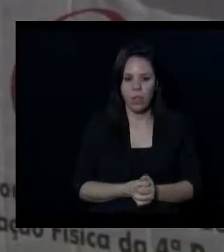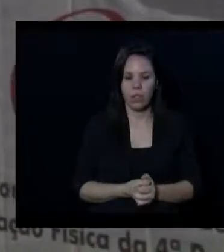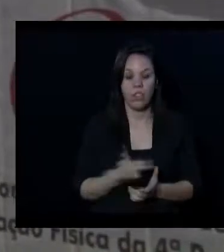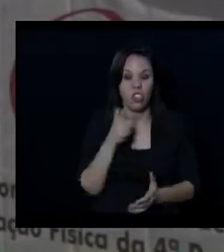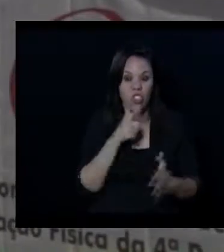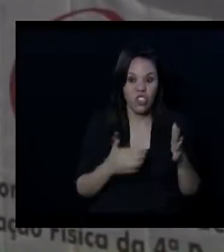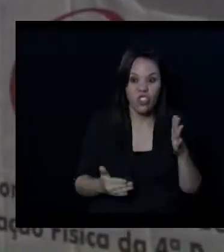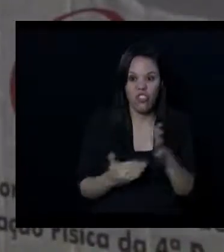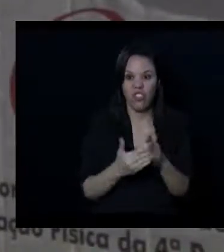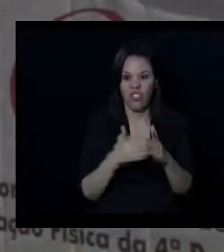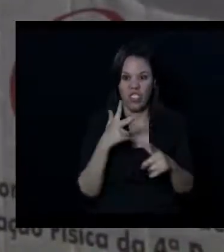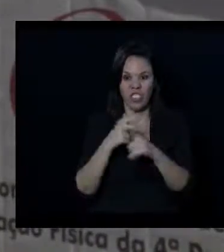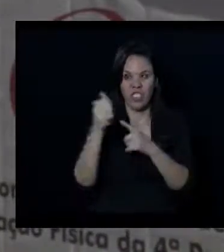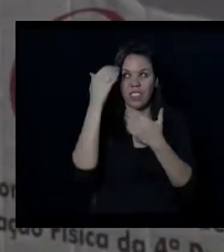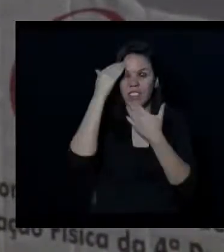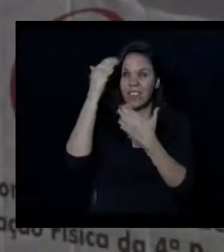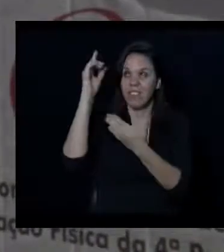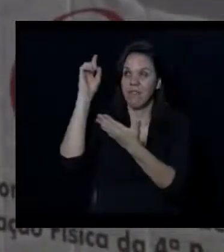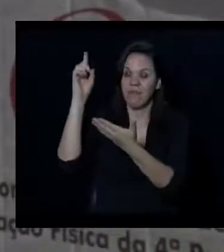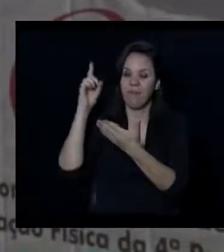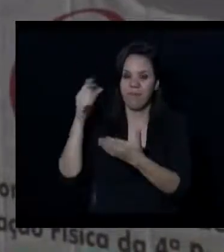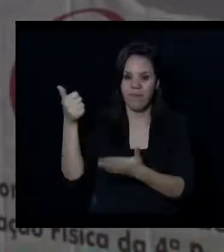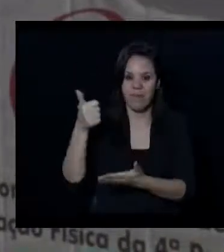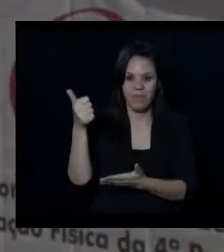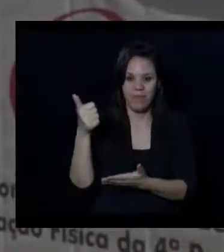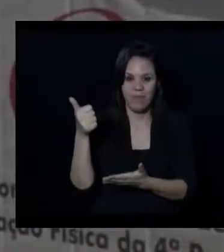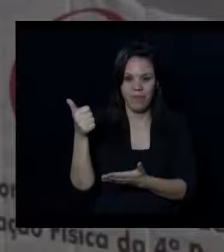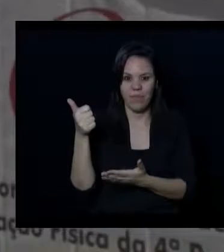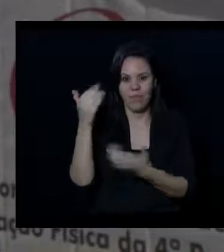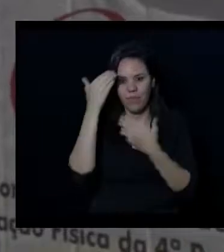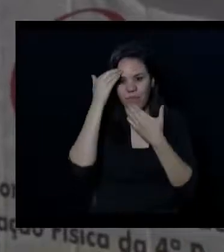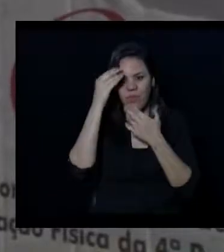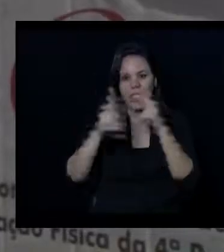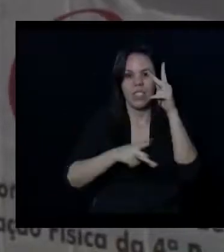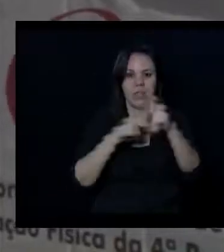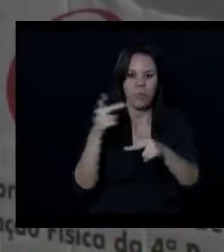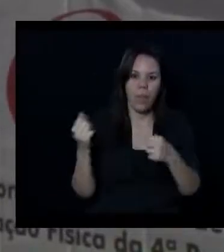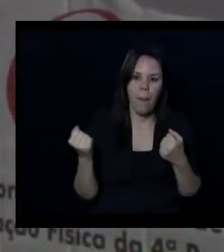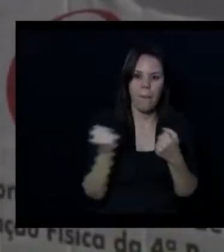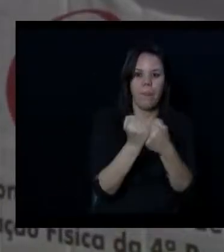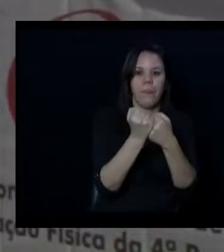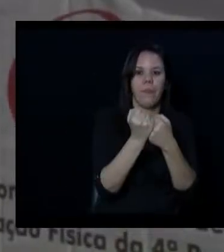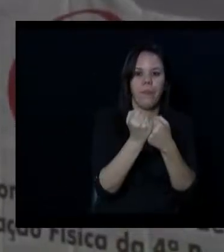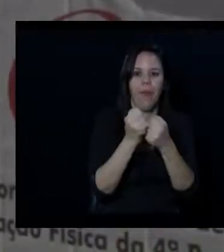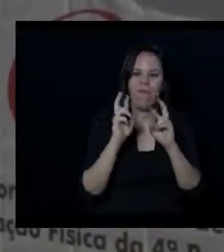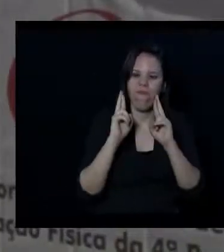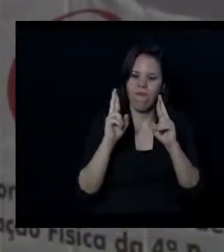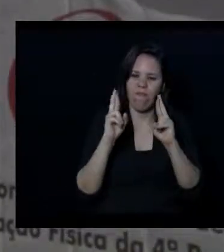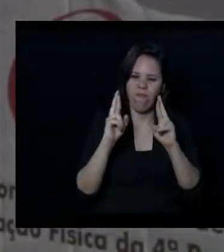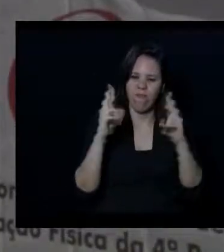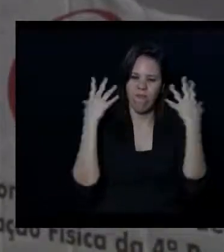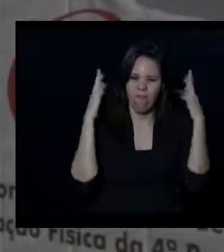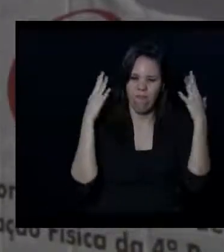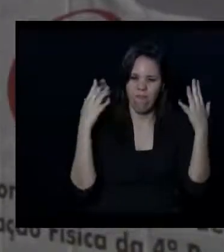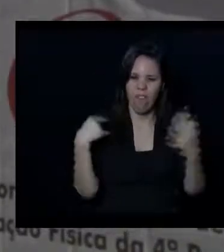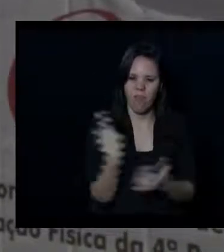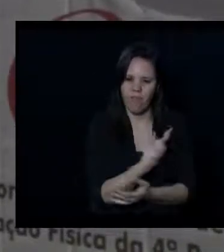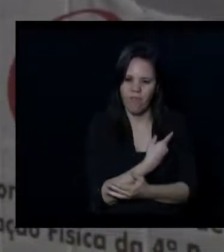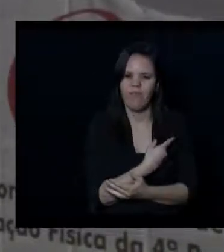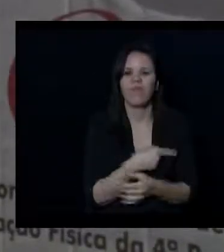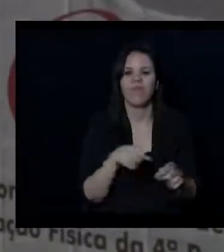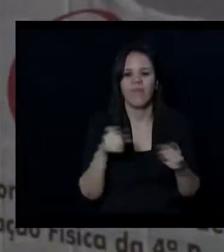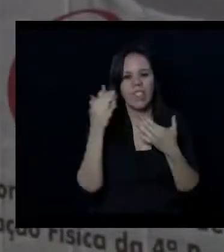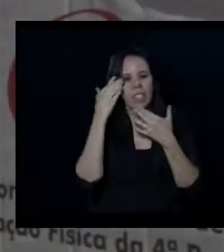chegada, a gente tem que agradecer a Deus no primeiro lugar, tem que agradecer aquelas pessoas que torcem pela gente, que aplaudem a gente, tem que